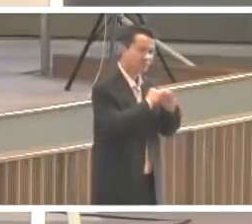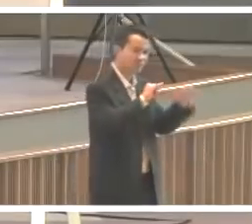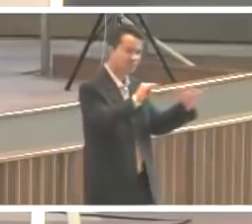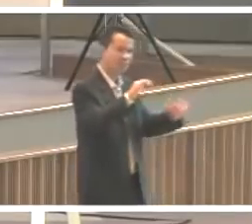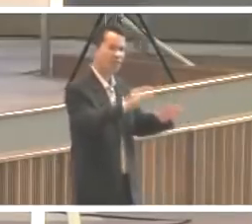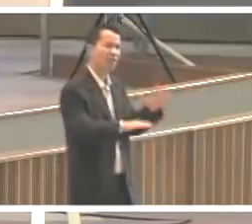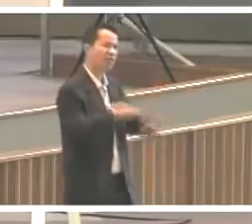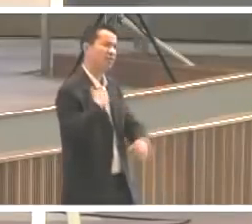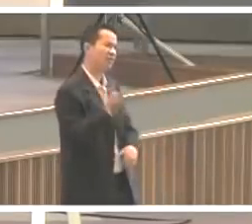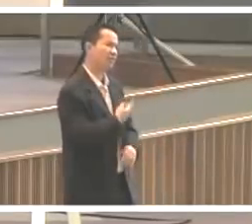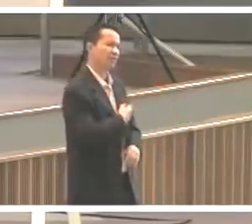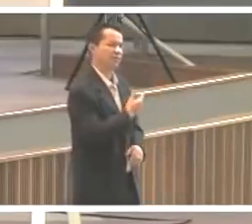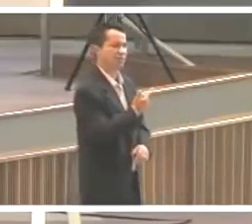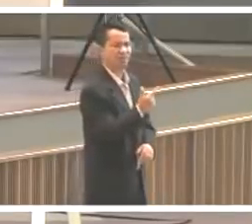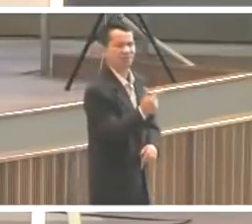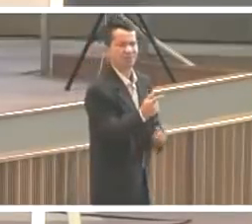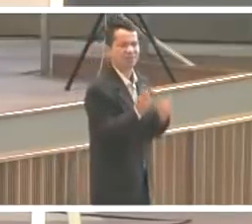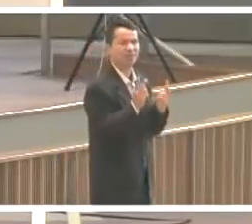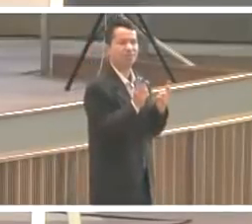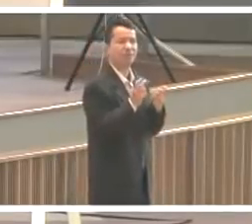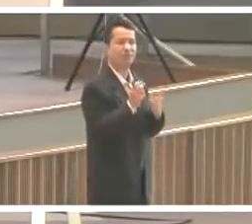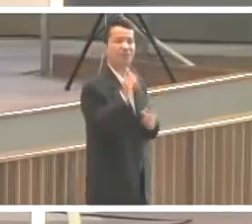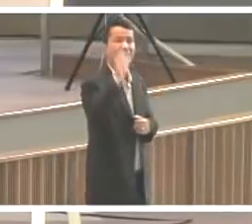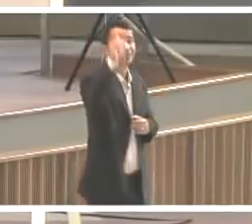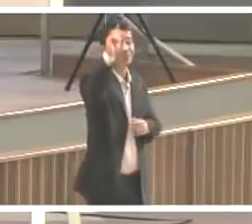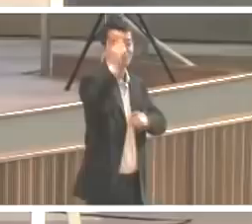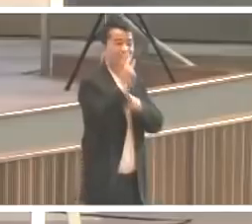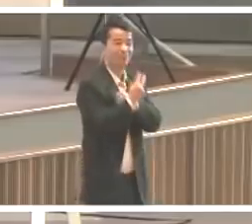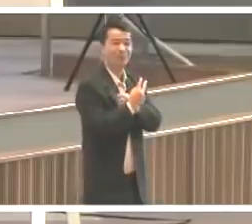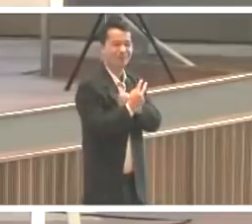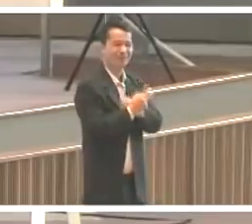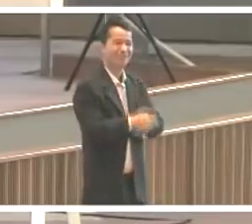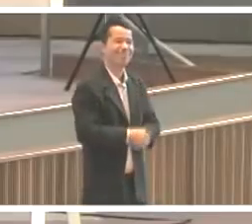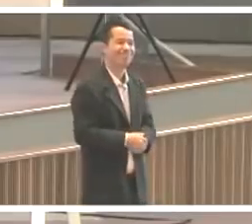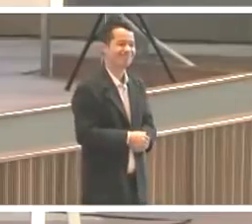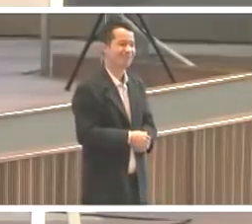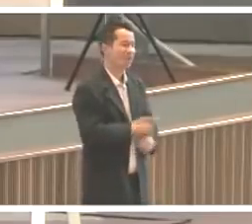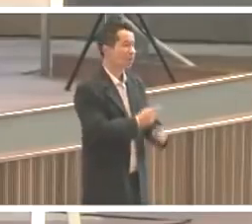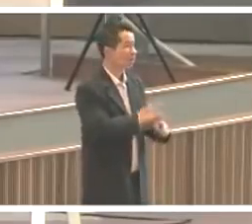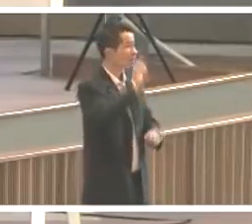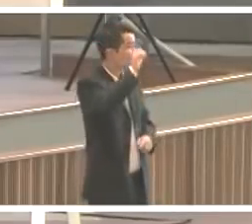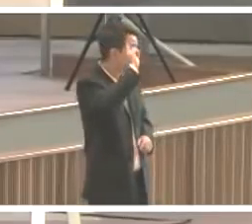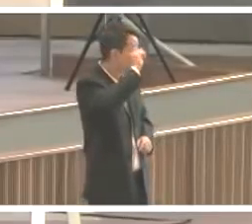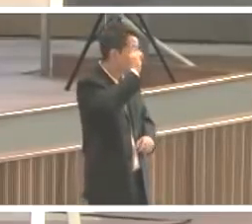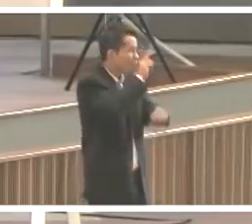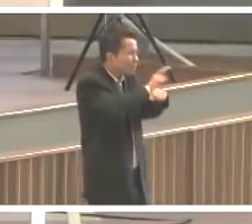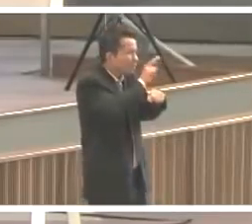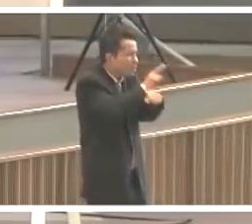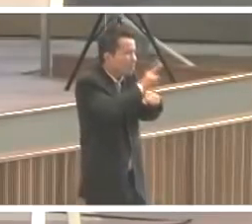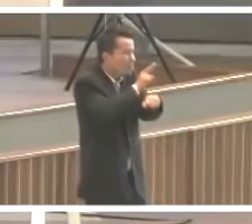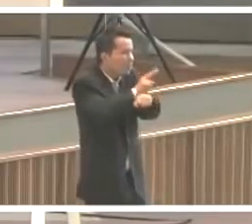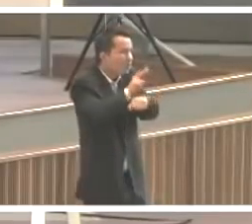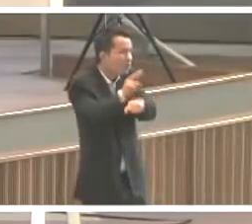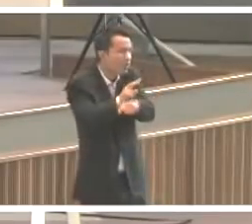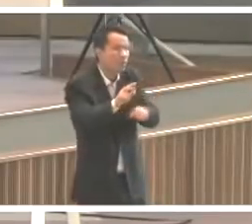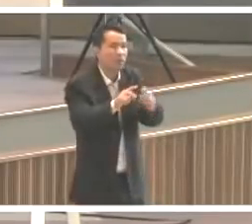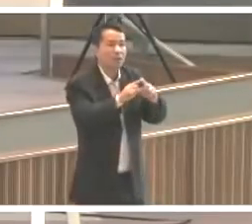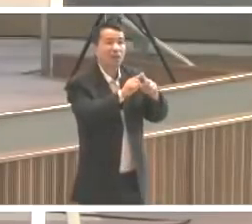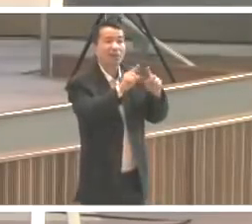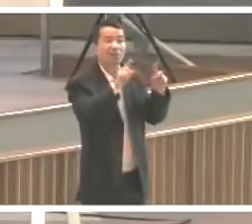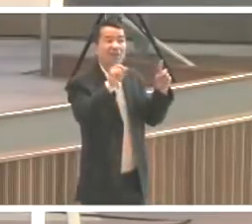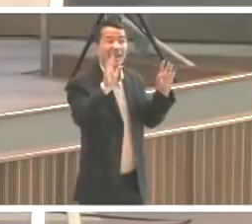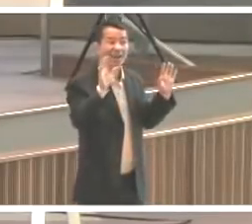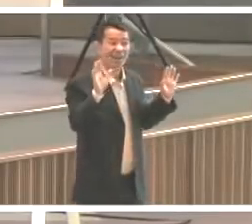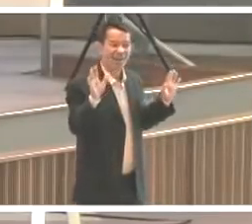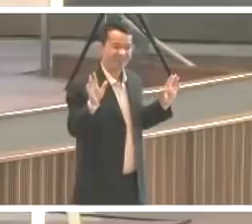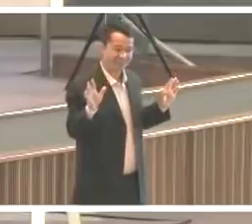milagres corriqueiros da graça de Deus, porque eles estão acontecendo todo dia, a menos que eles mexam em áreas